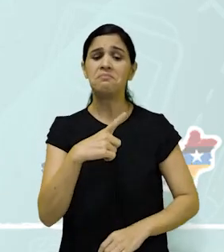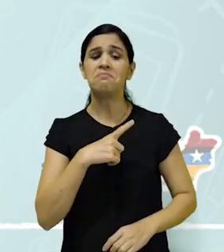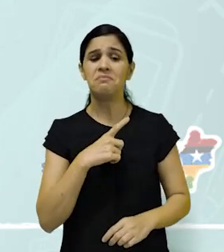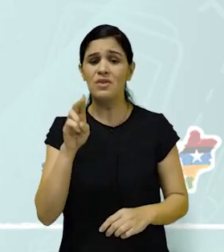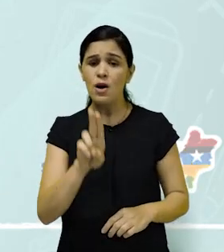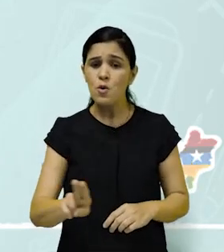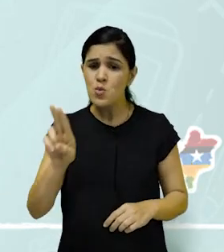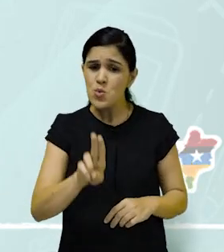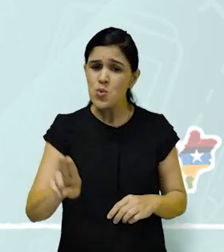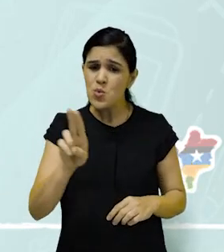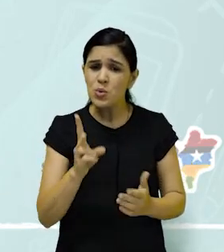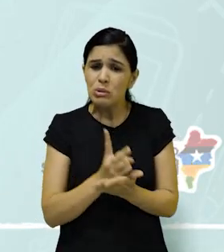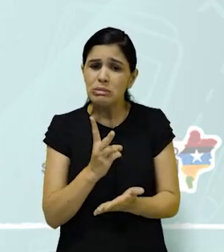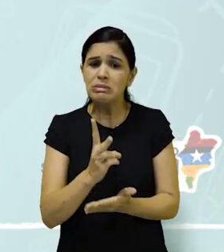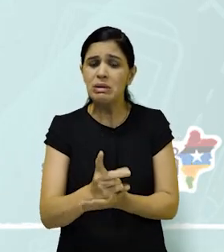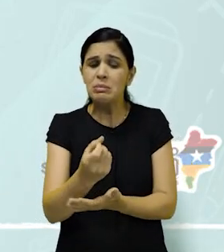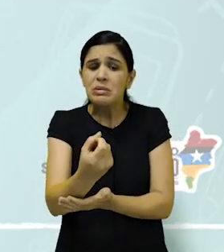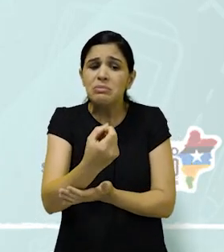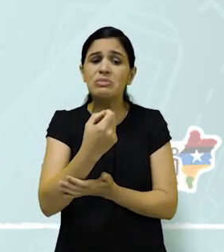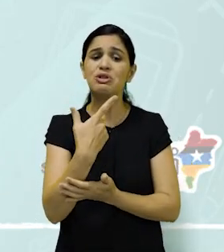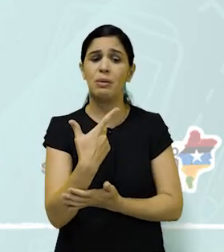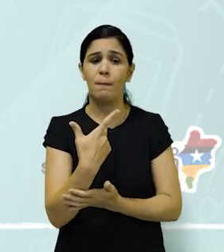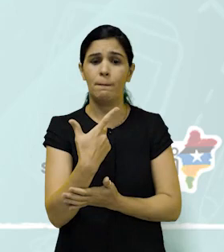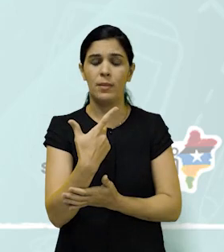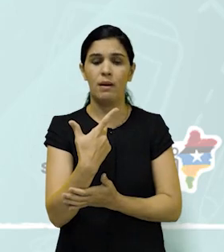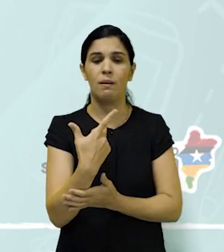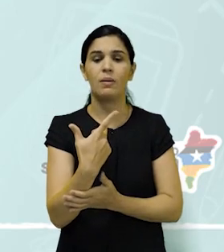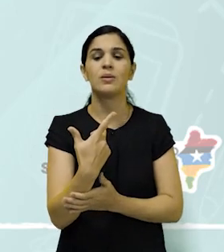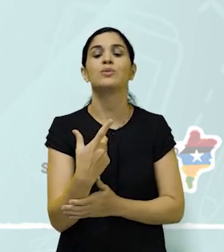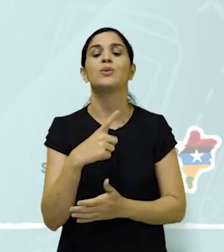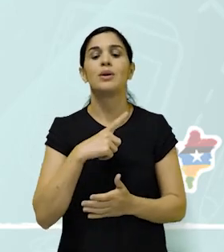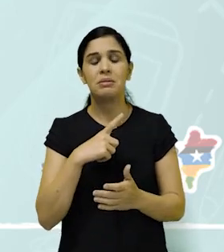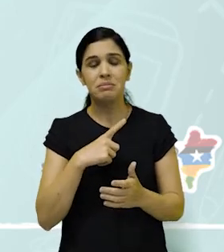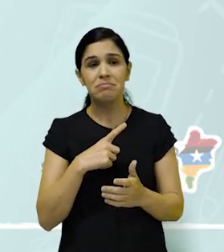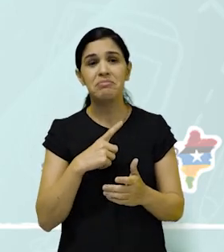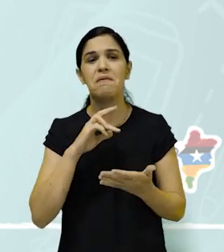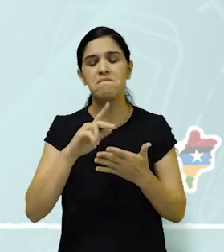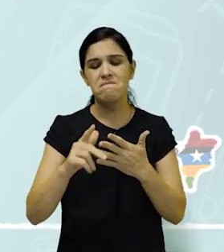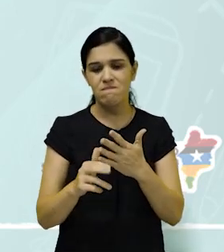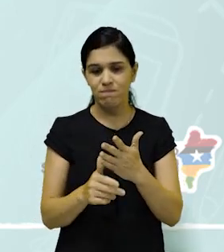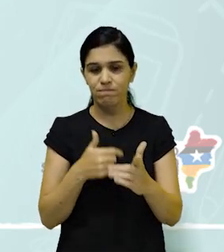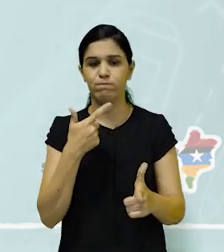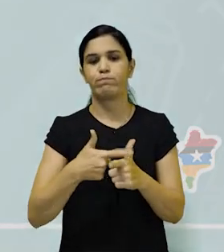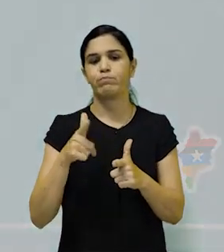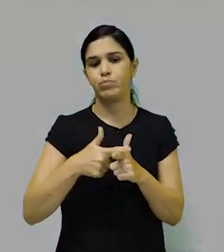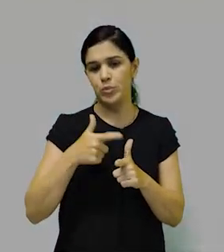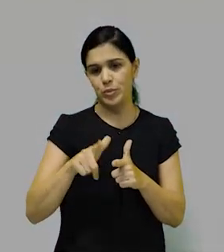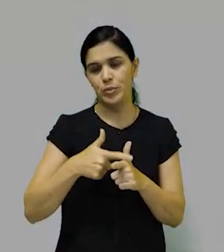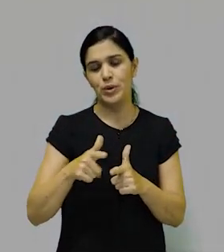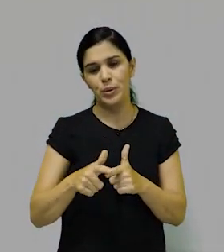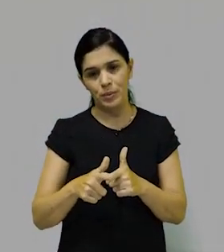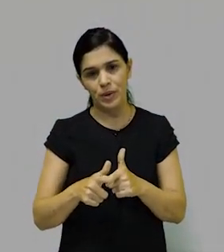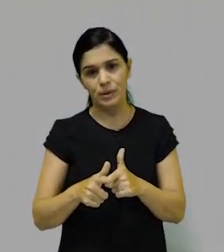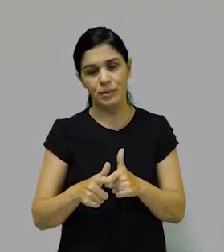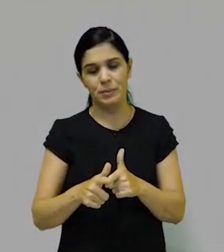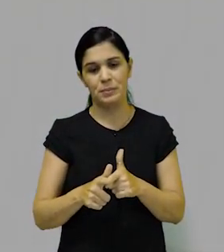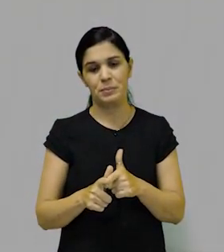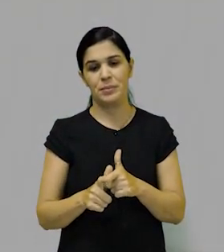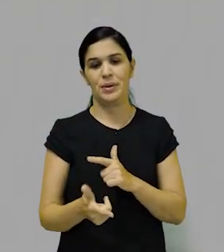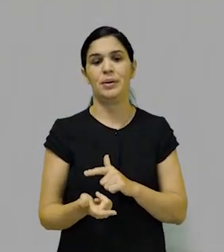desequilíbrio de eletrólitos, sangramento retal. Ora, turminha, se eu forço o vômito a todo momento, eu vou causar uma inflamação na minha